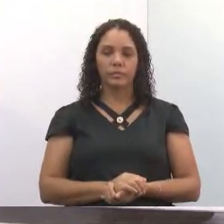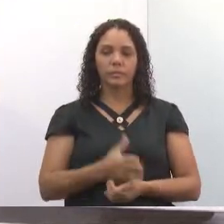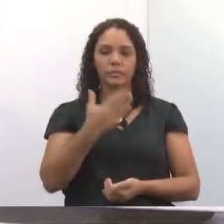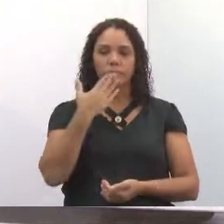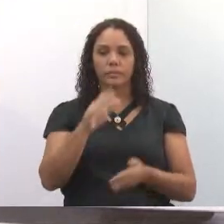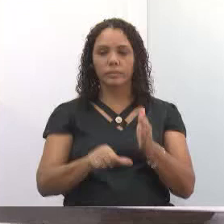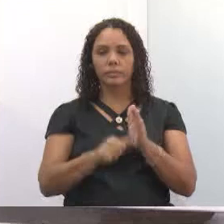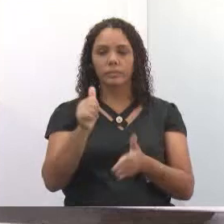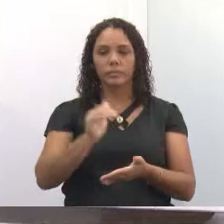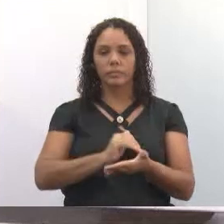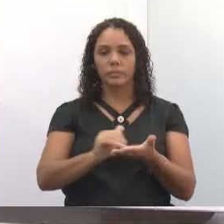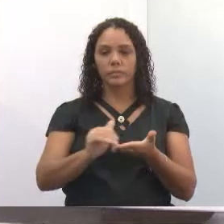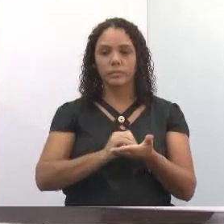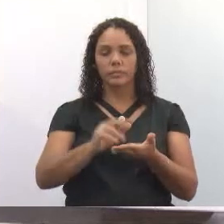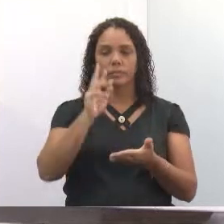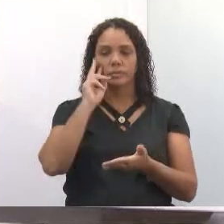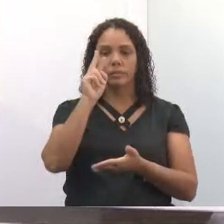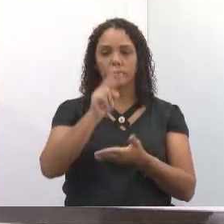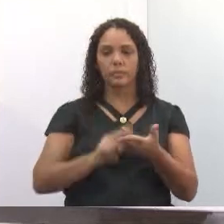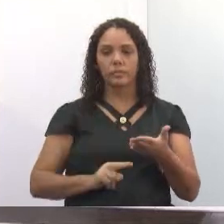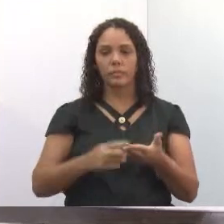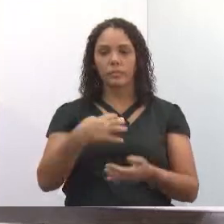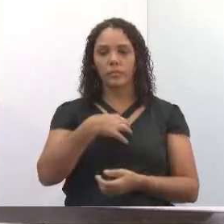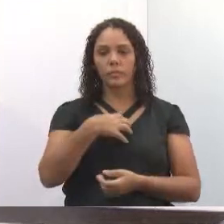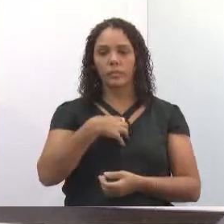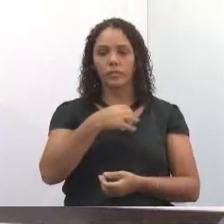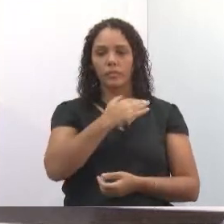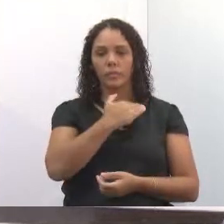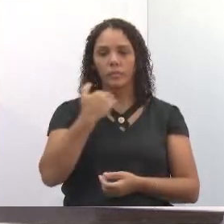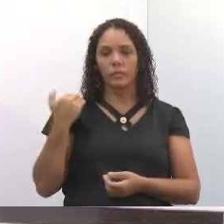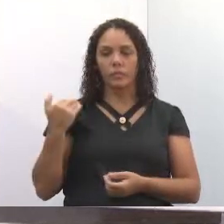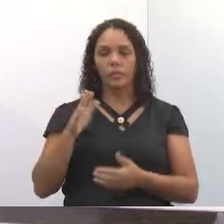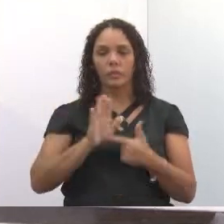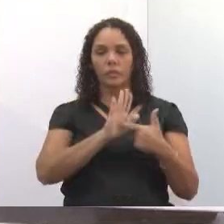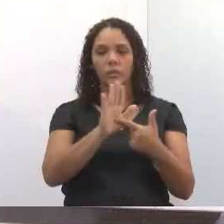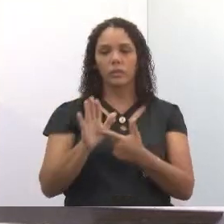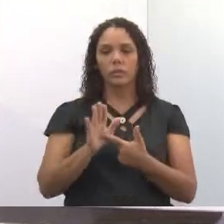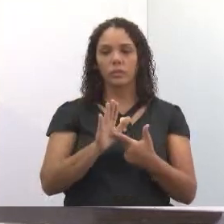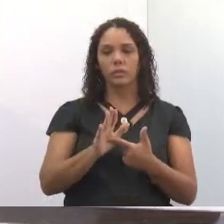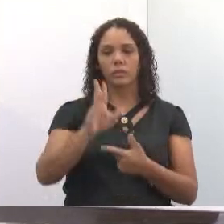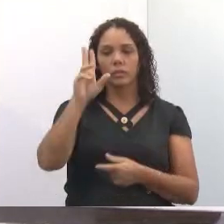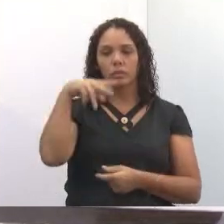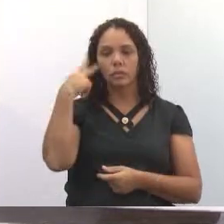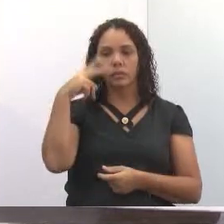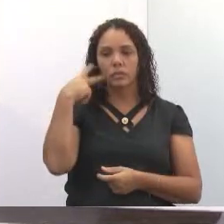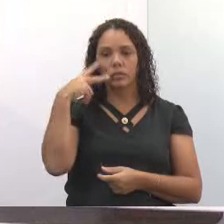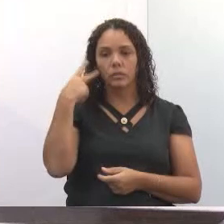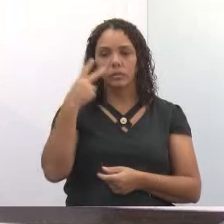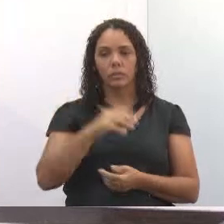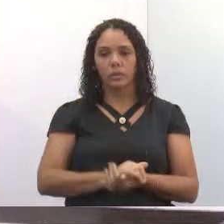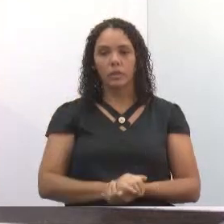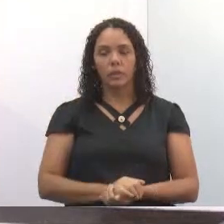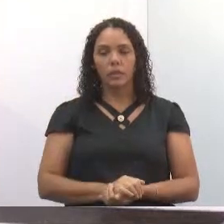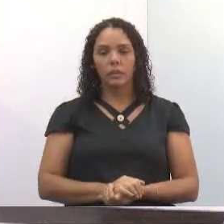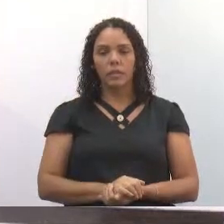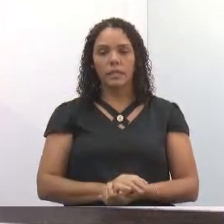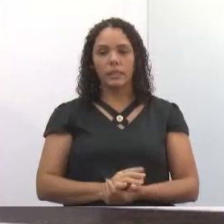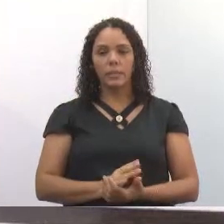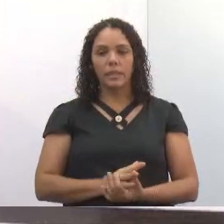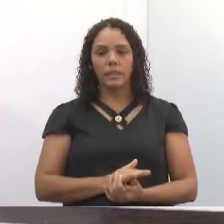Solicito ao primeiro secretário que faça a leitura dos votos de pesar apresentado pelos senhores vereadores.